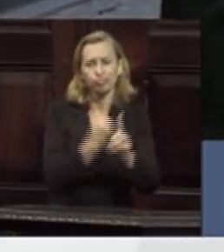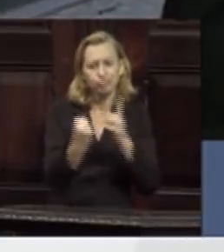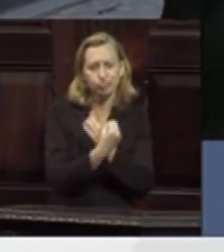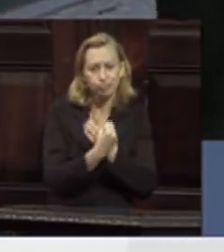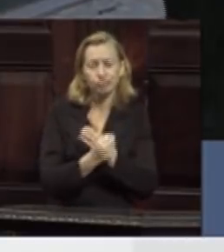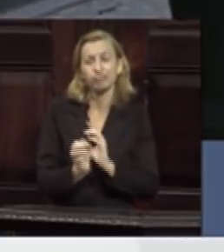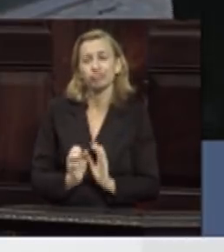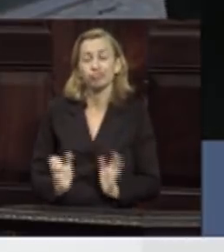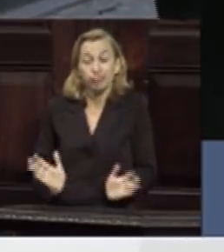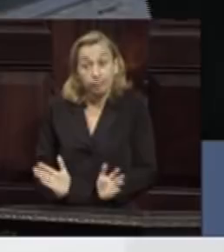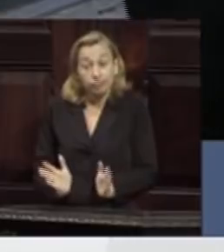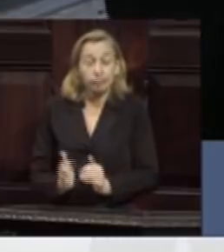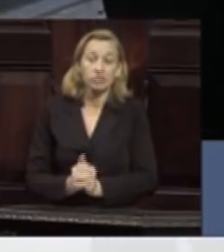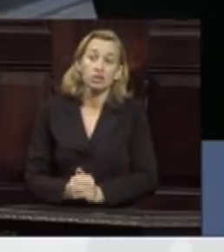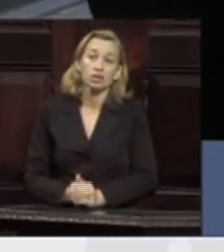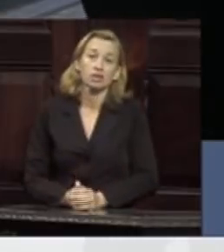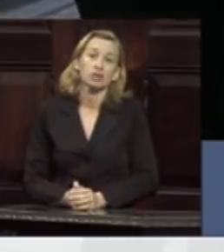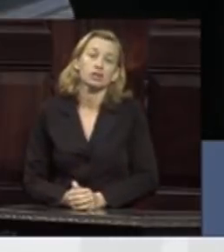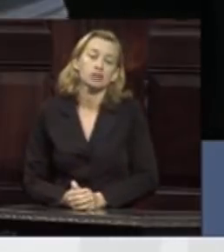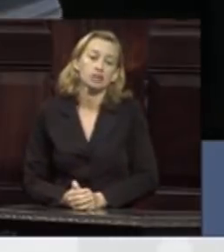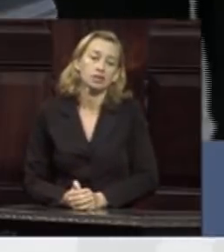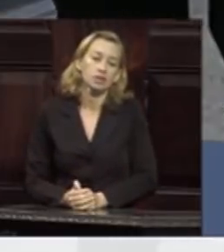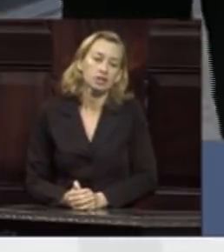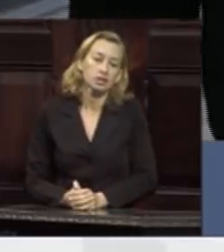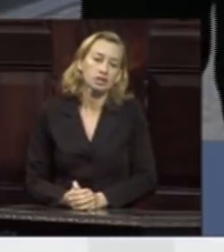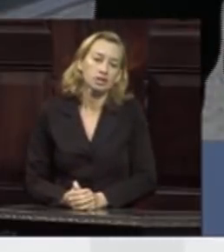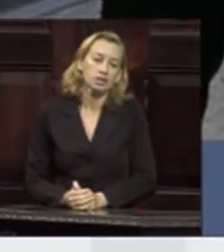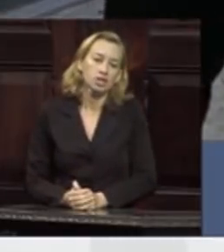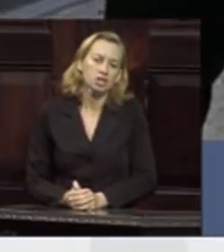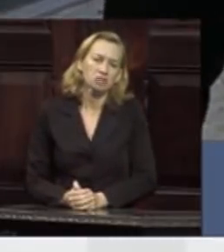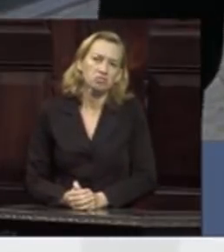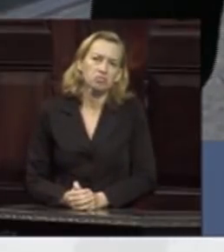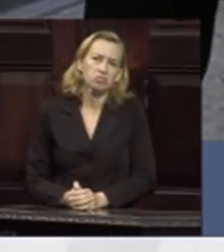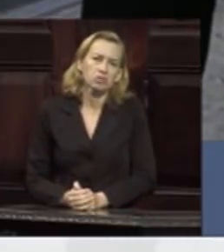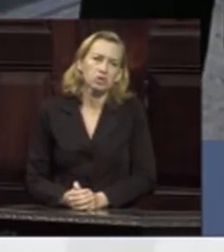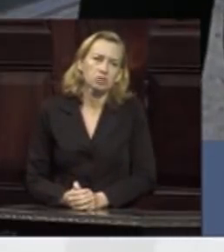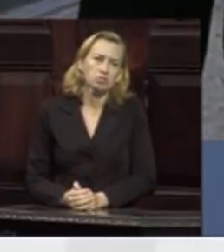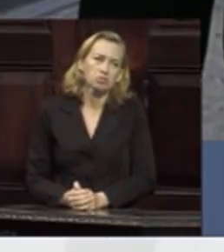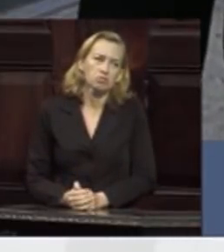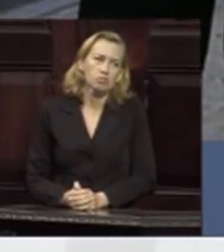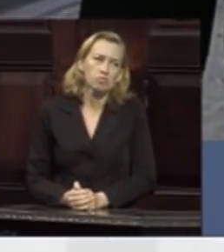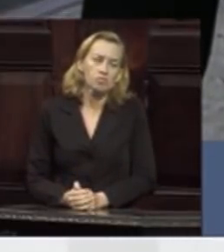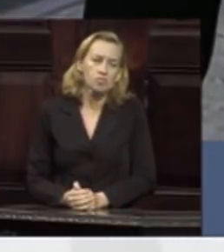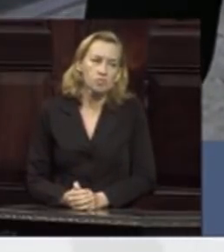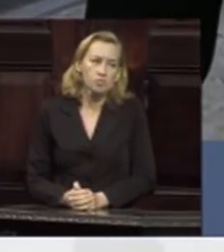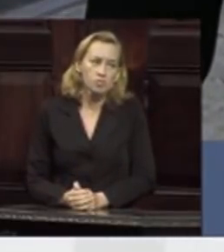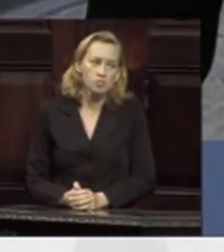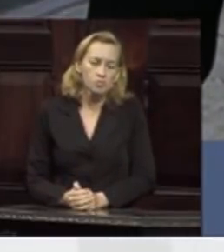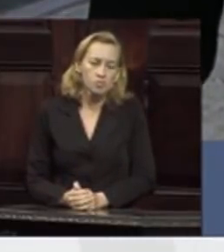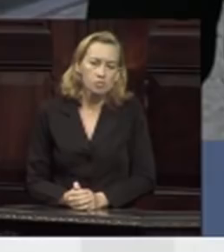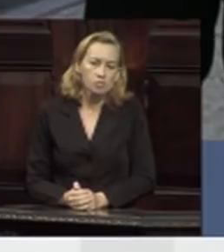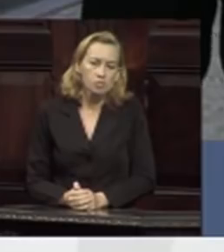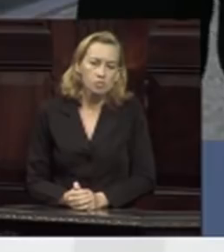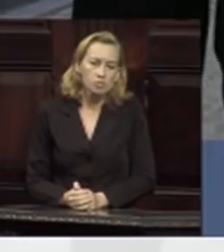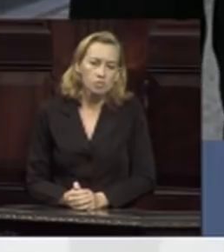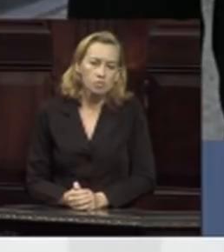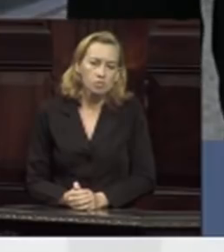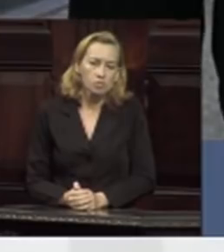Então, senhor presidente, nós não podemos a priori, e é preciso alertar